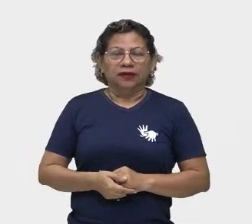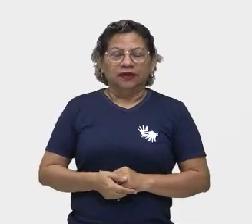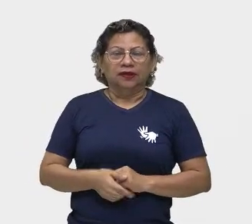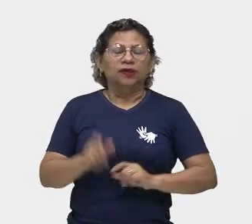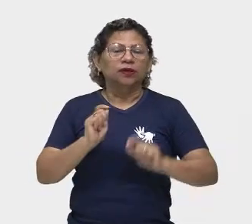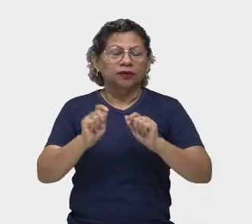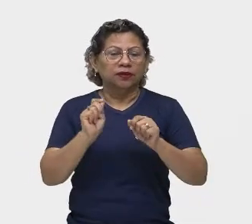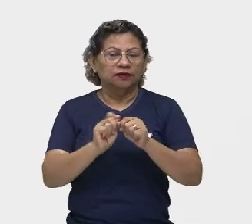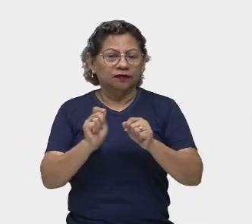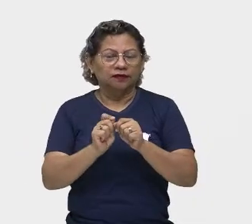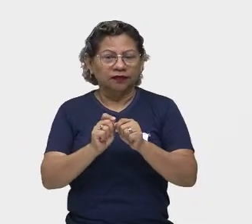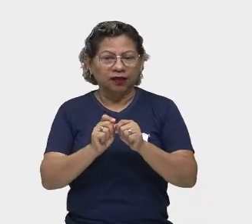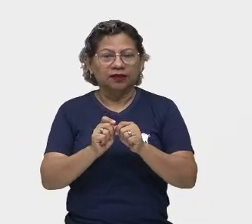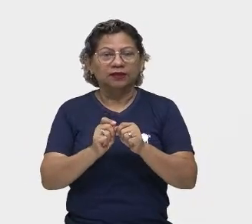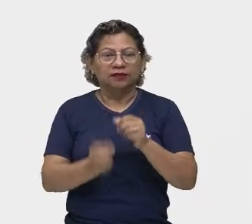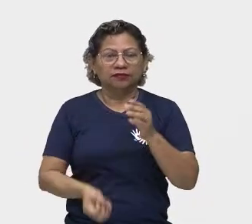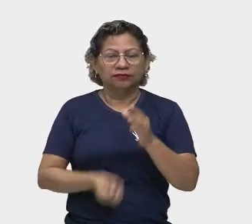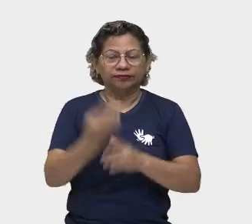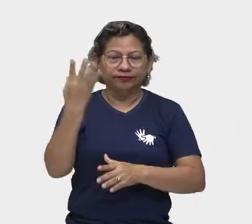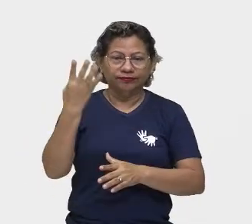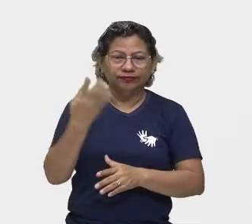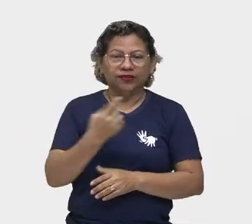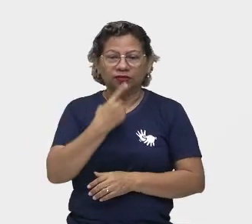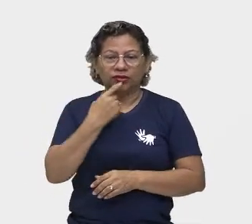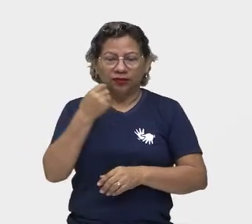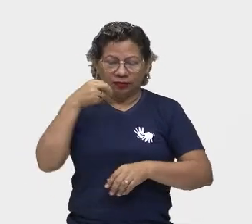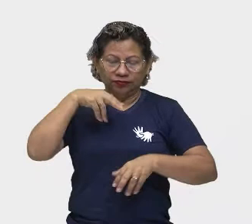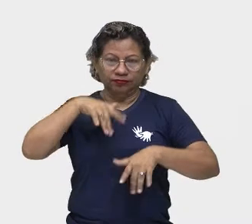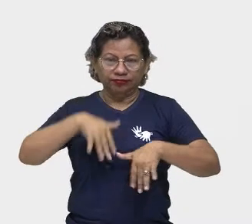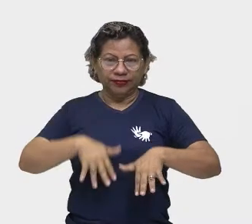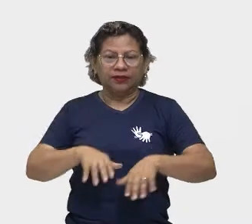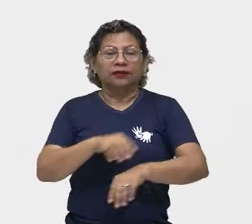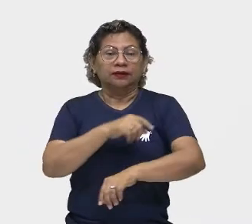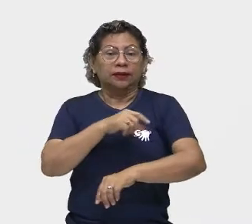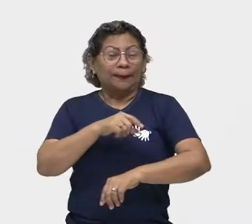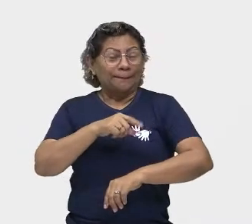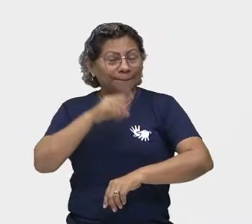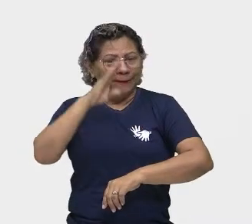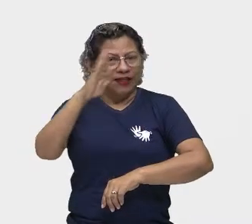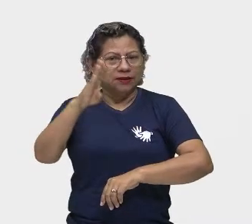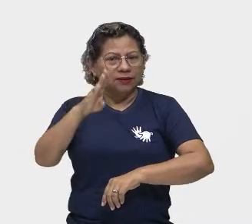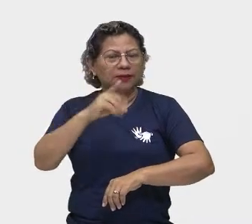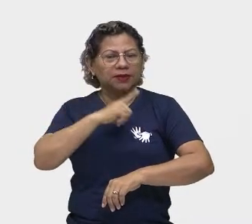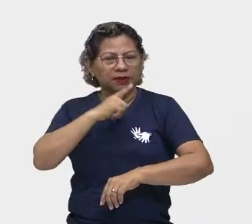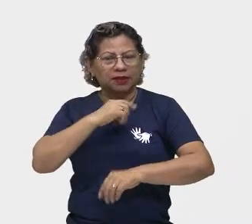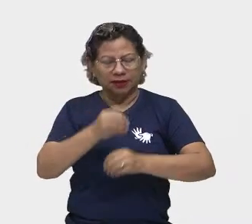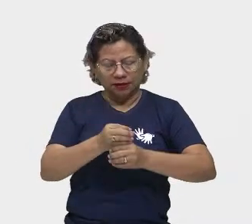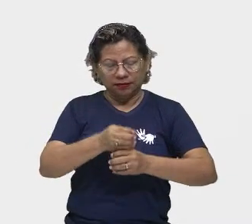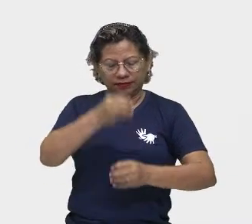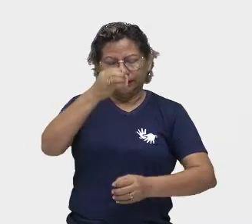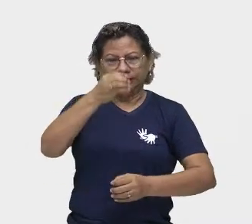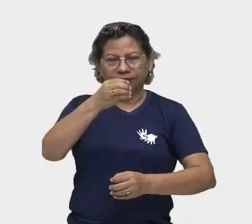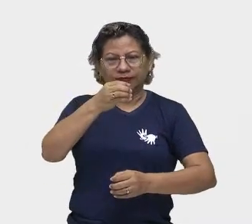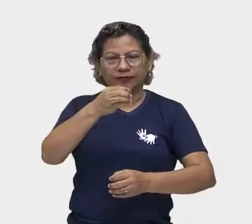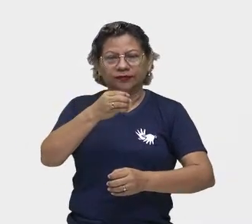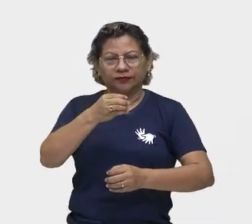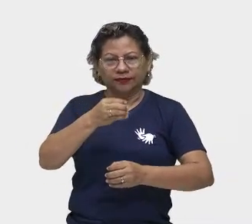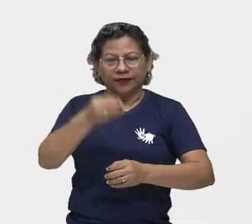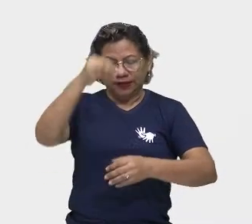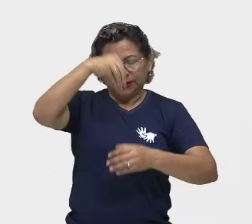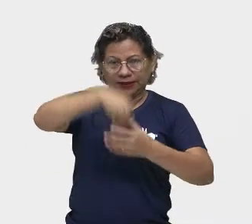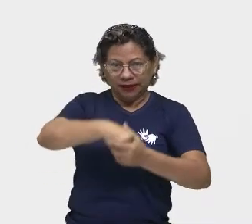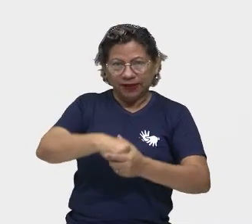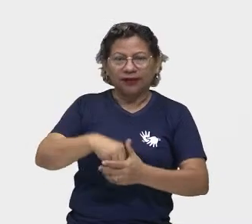produzirem as células sanguíneas pela medula óssea vermelha no osso longo temos as extremidades chamadas de